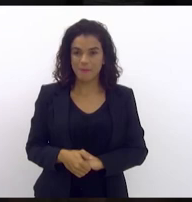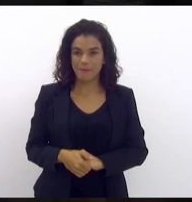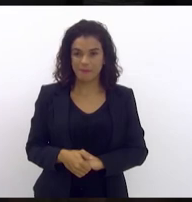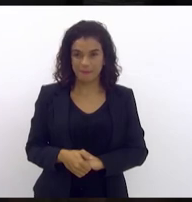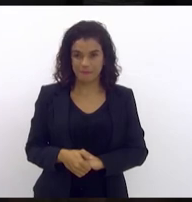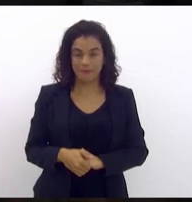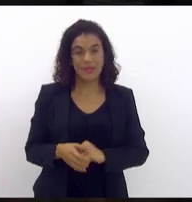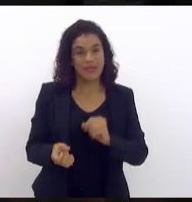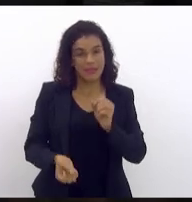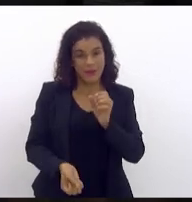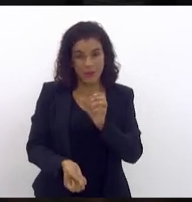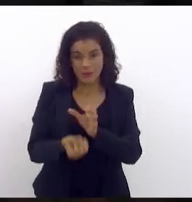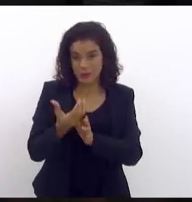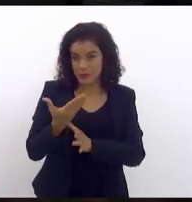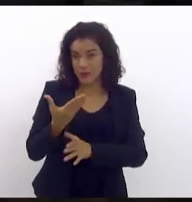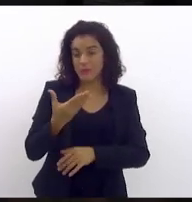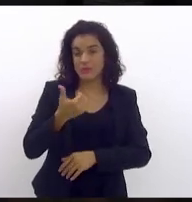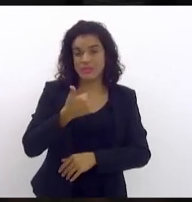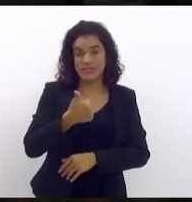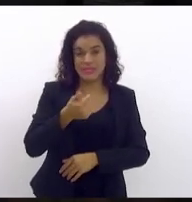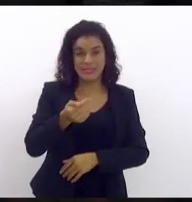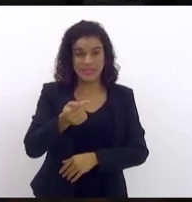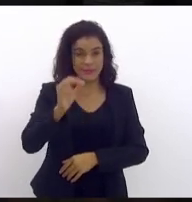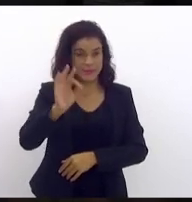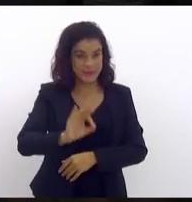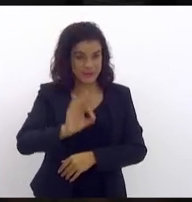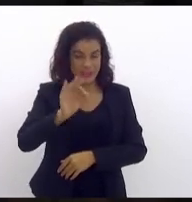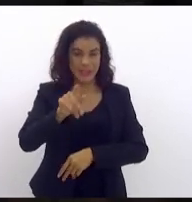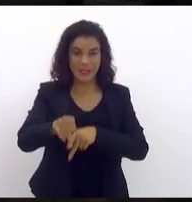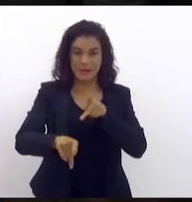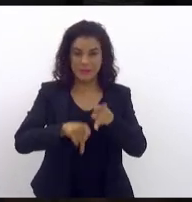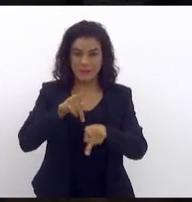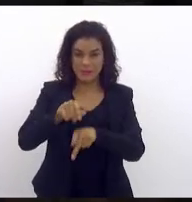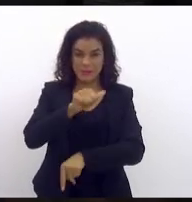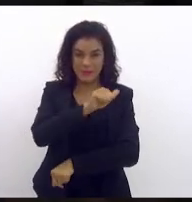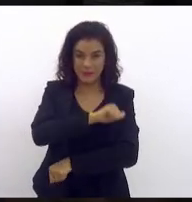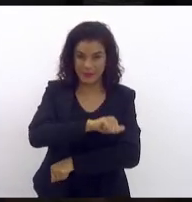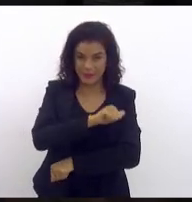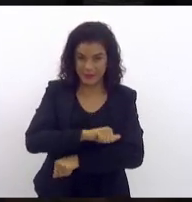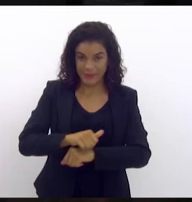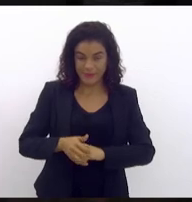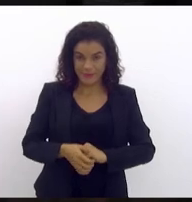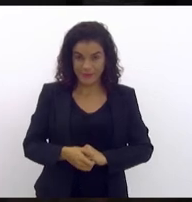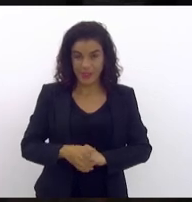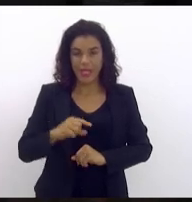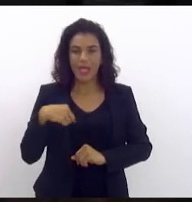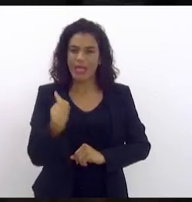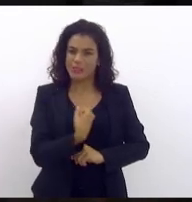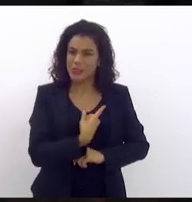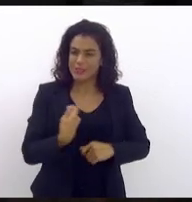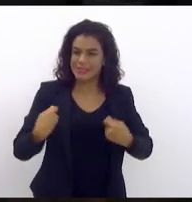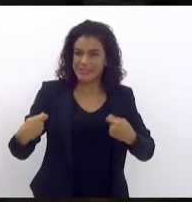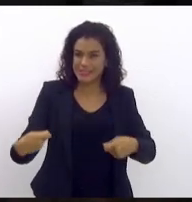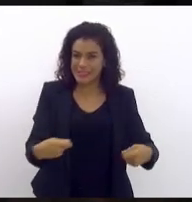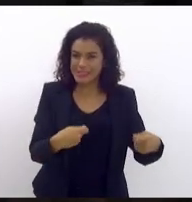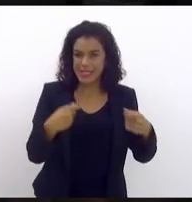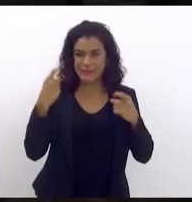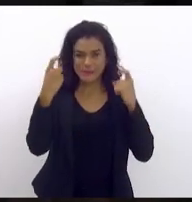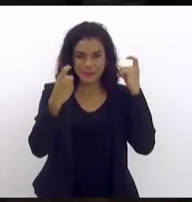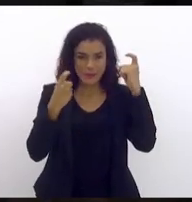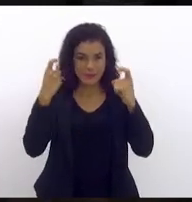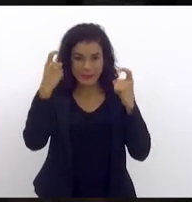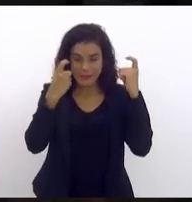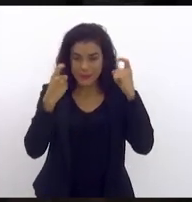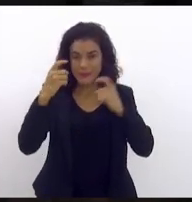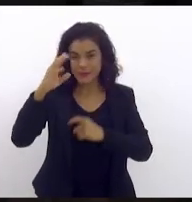constituímos 17% da população do Rio de Janeiro e nossas demandas preocupações